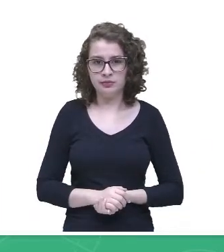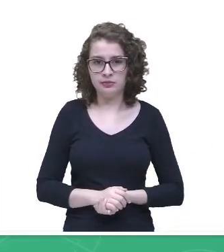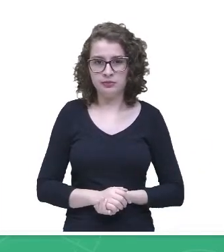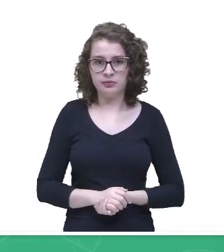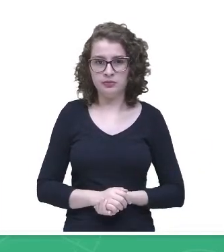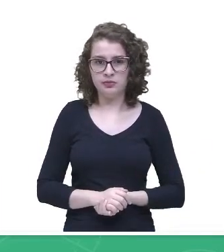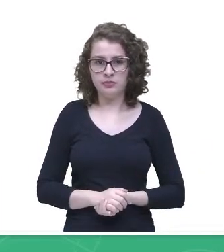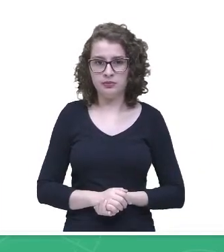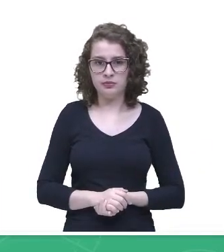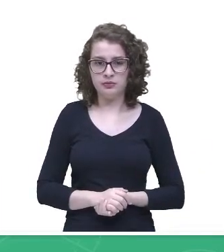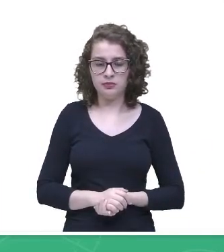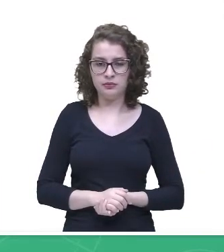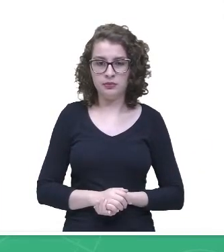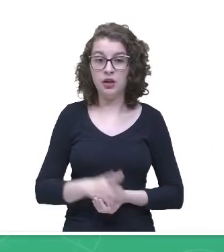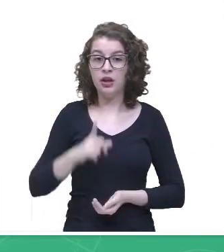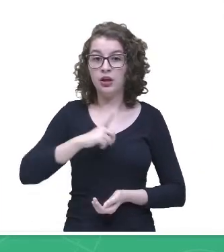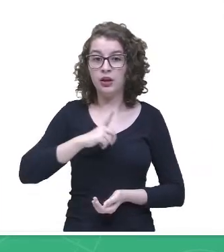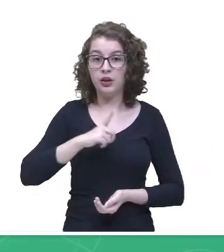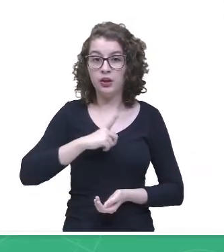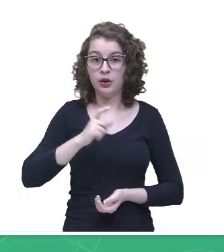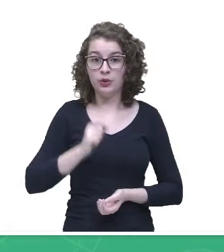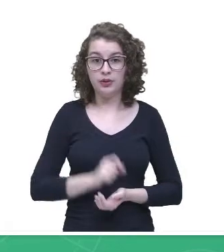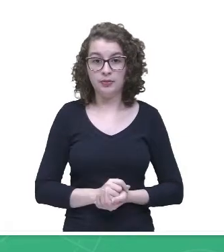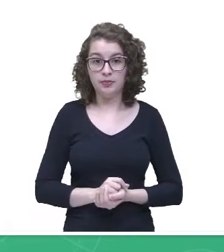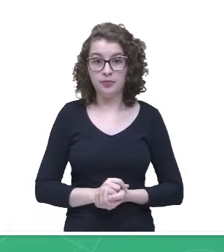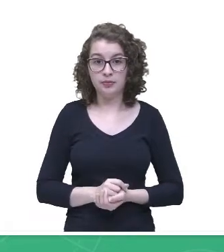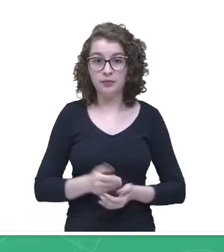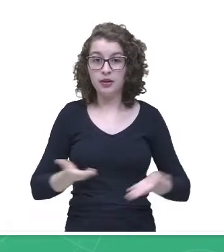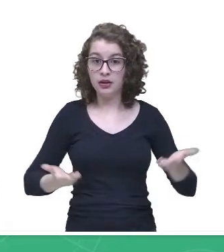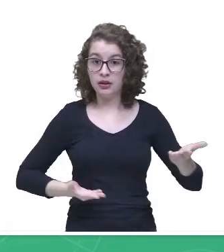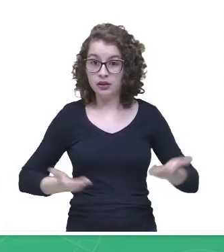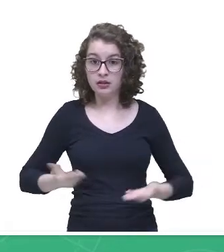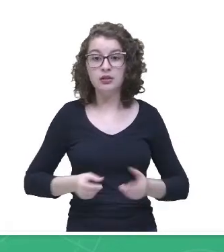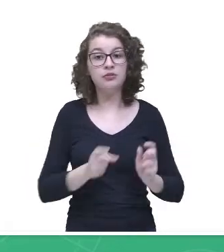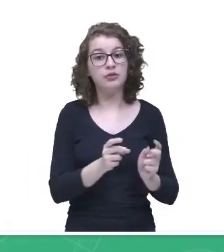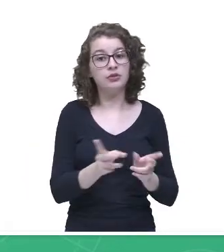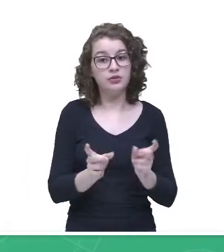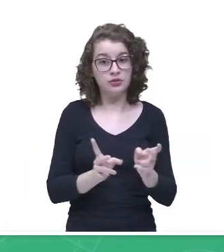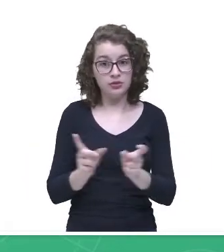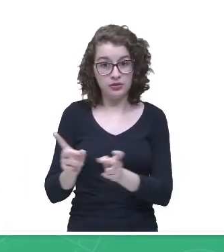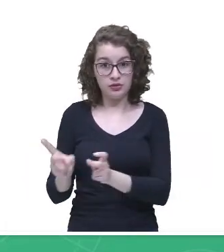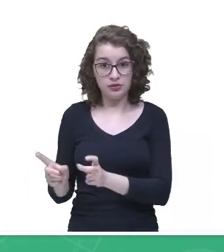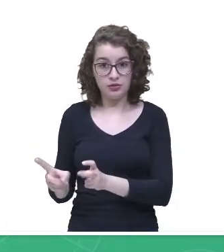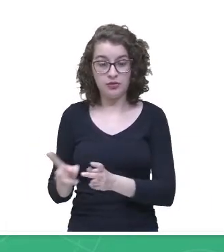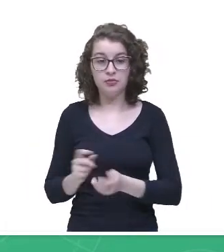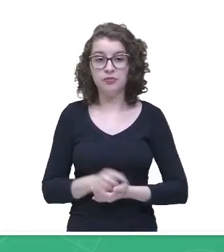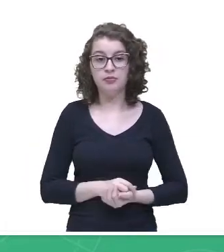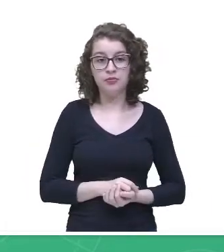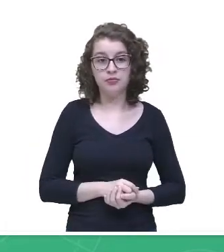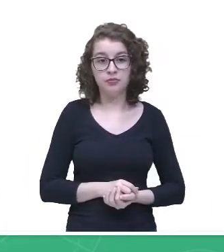englobar principalmente a prestação de serviços e o comércio, tá? No setor terciário, a gente vai